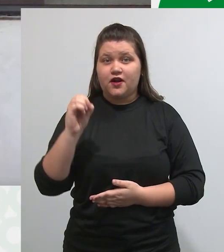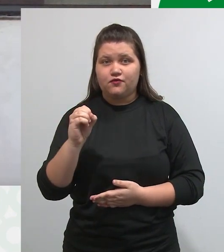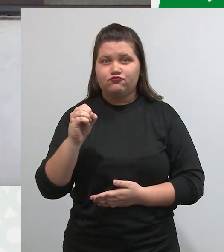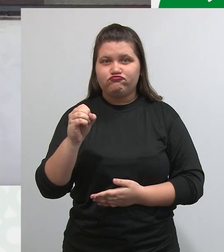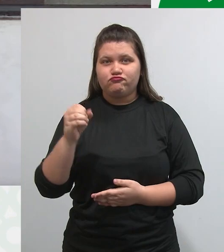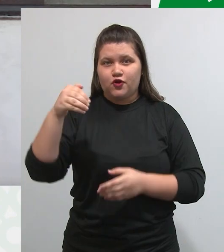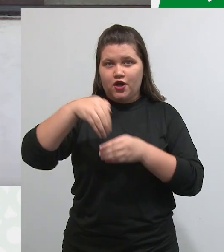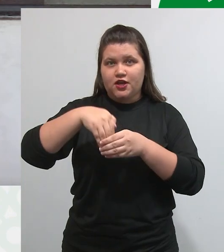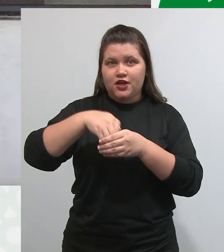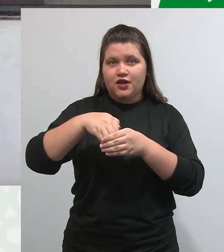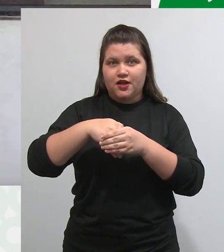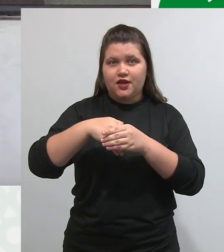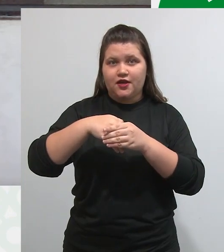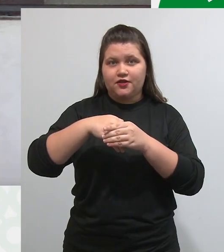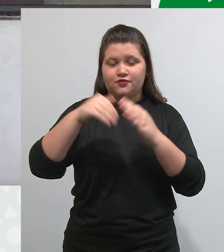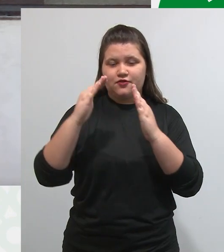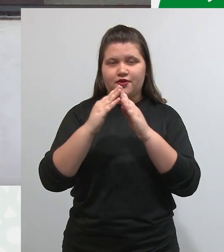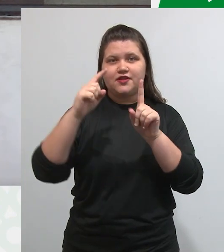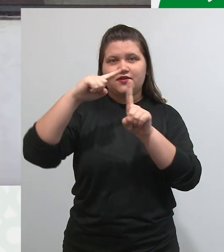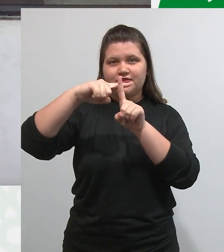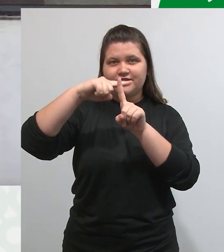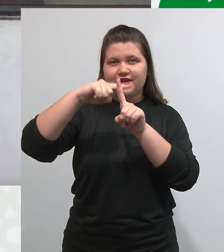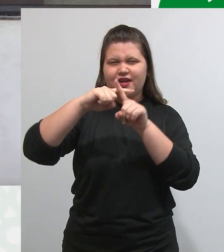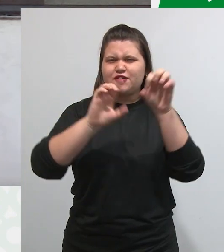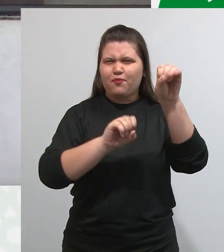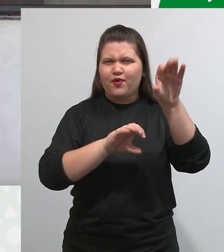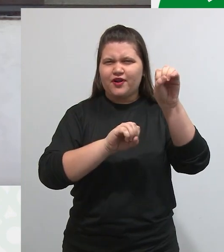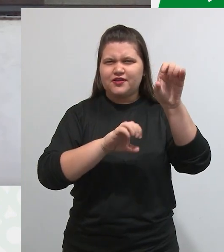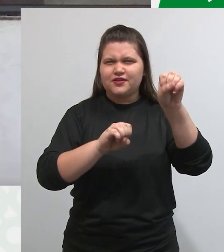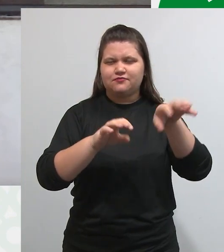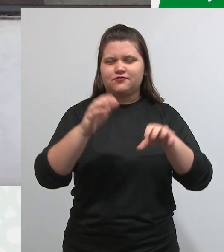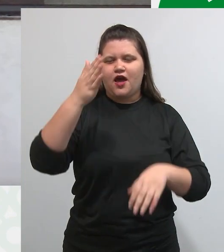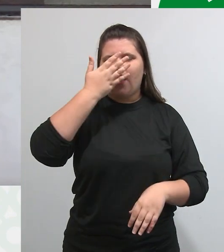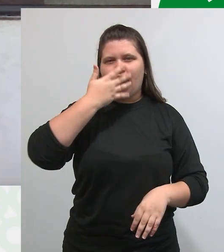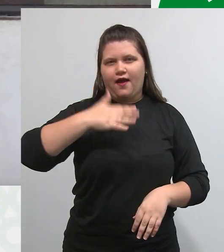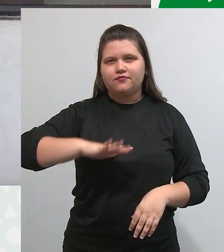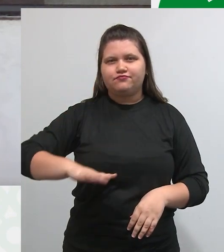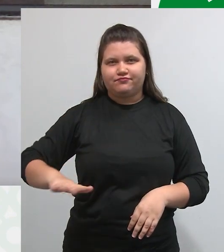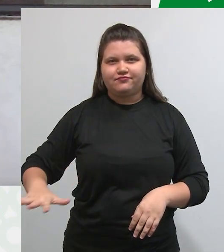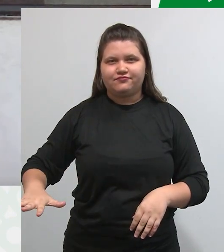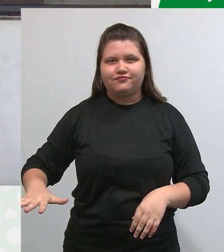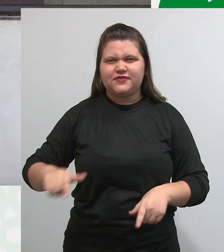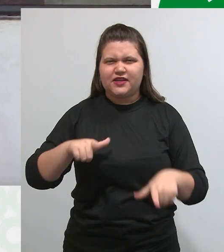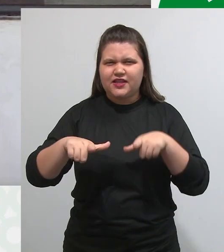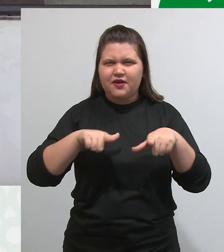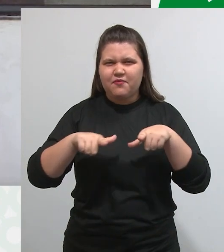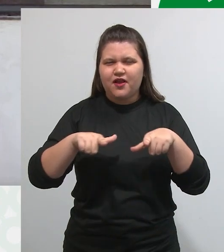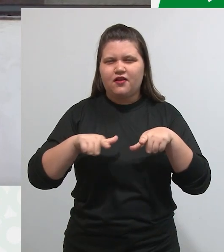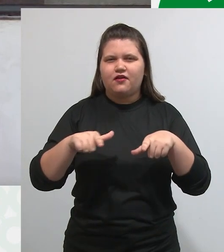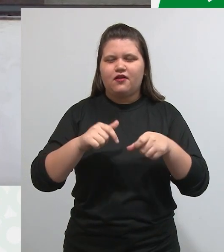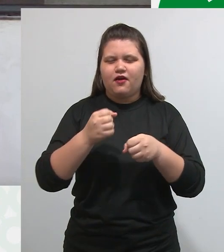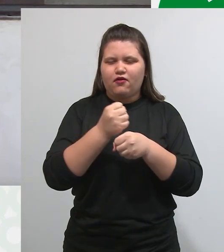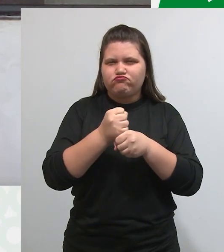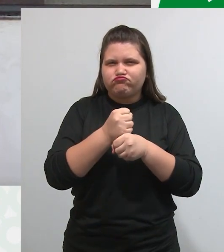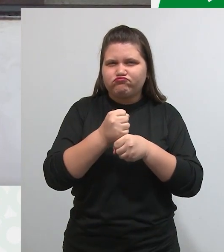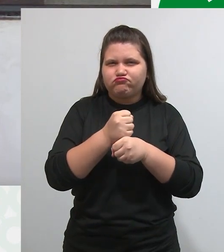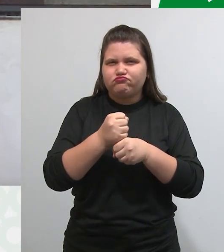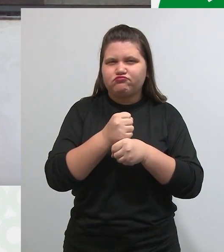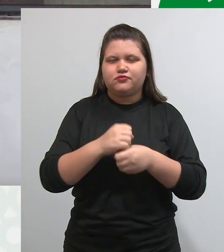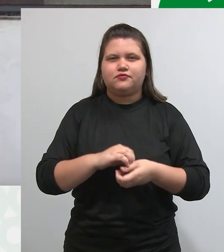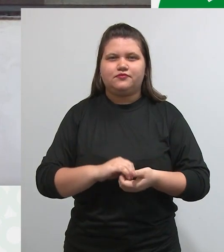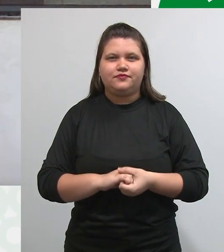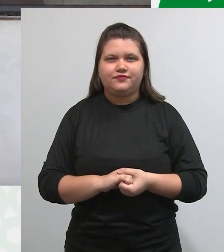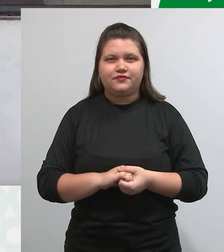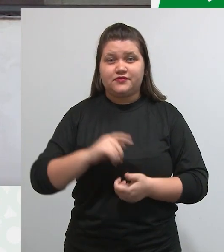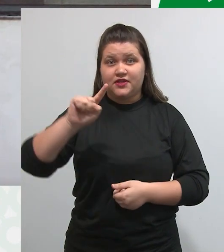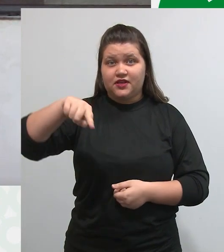e me convidou, e eu fui, de bom grado, fiquei trabalhando com ele uma época lá. Aí